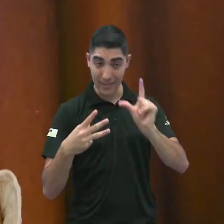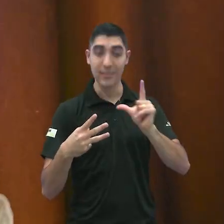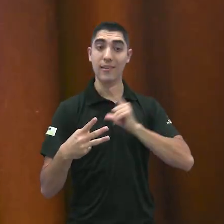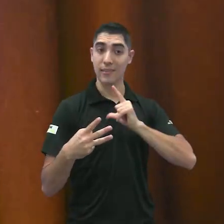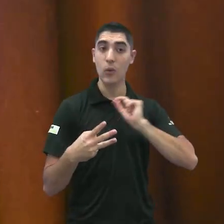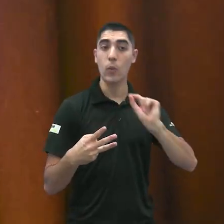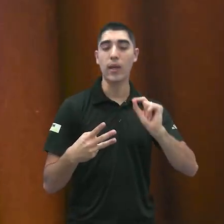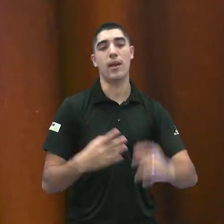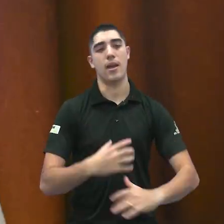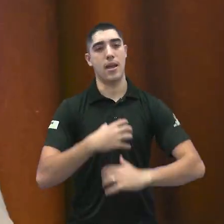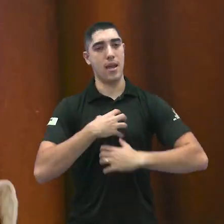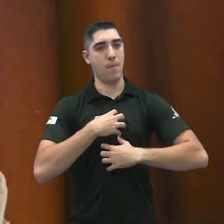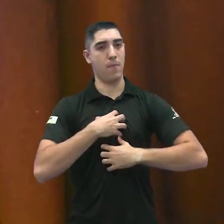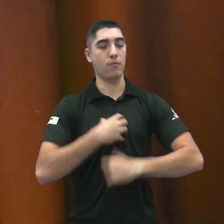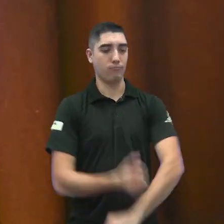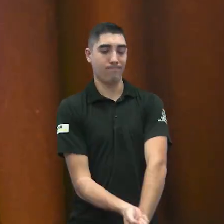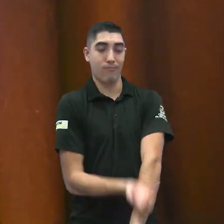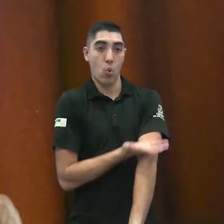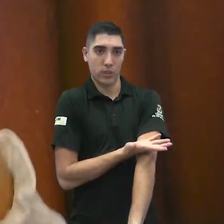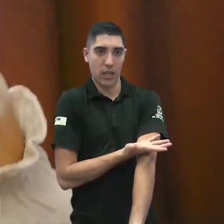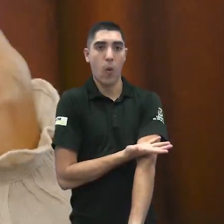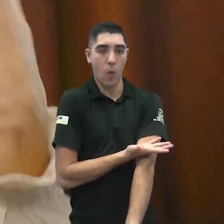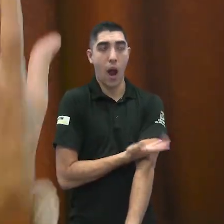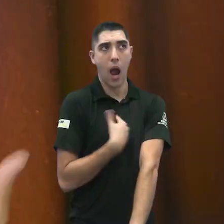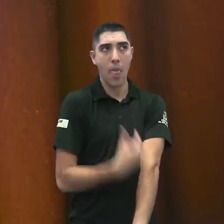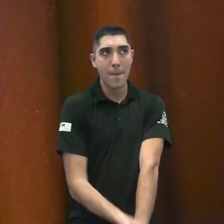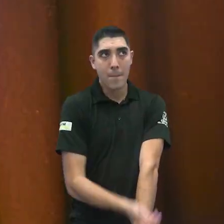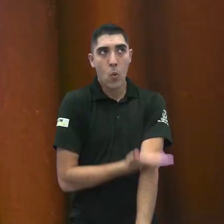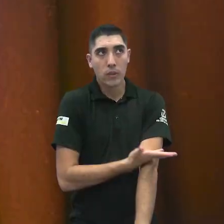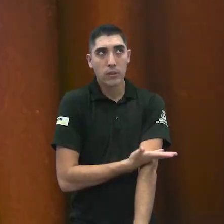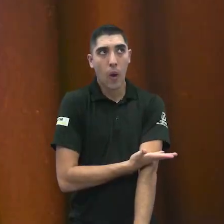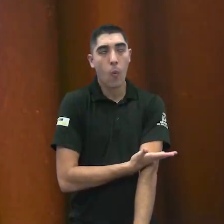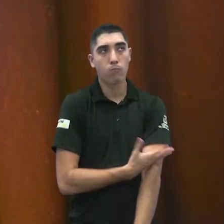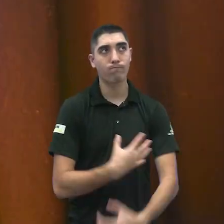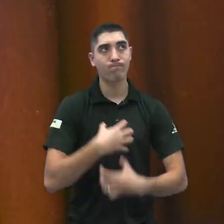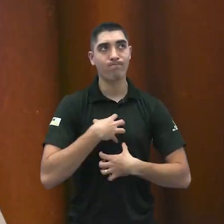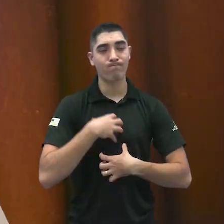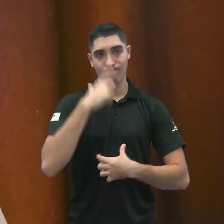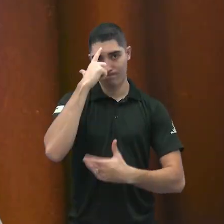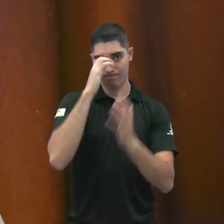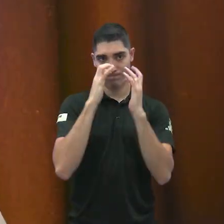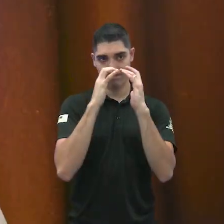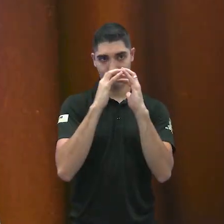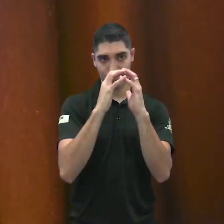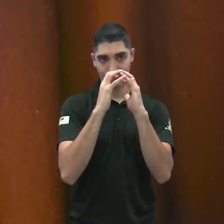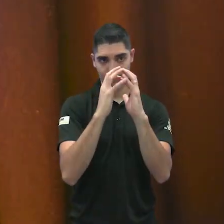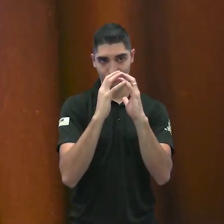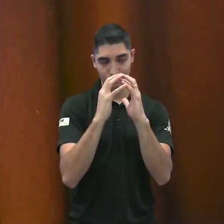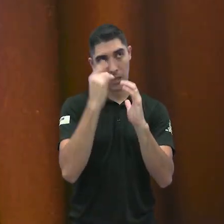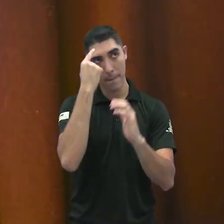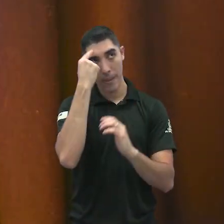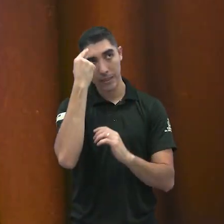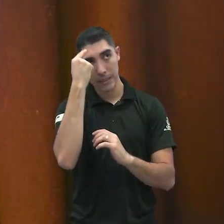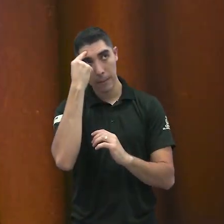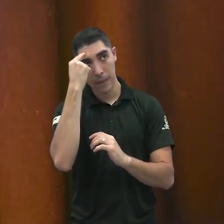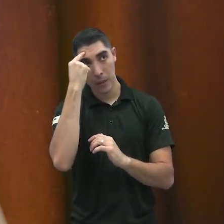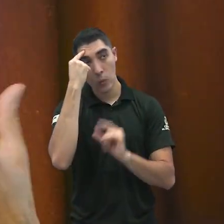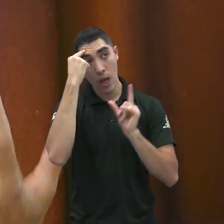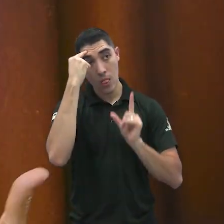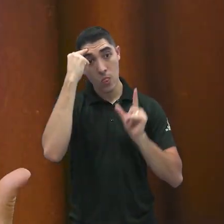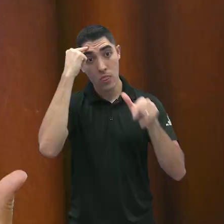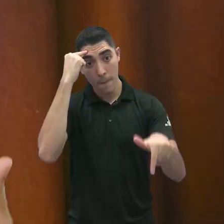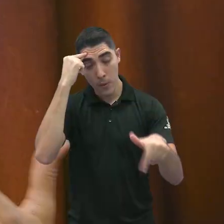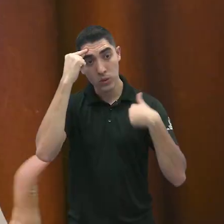uma emoção. A partir dessa emoção, a gente constrói um pensamento e a interação dessa emoção com esse